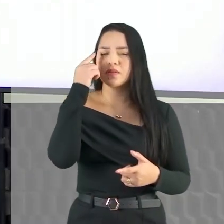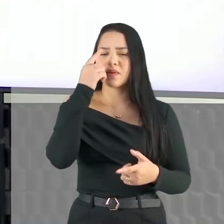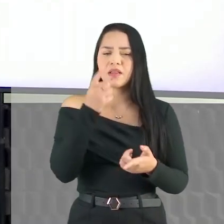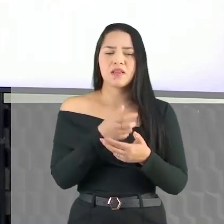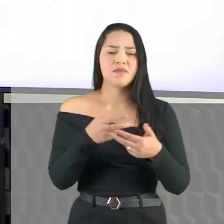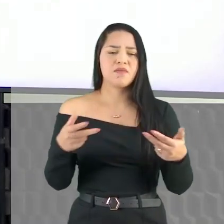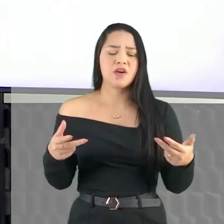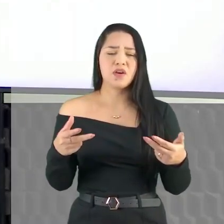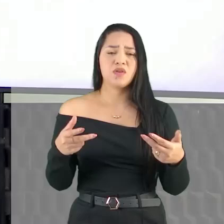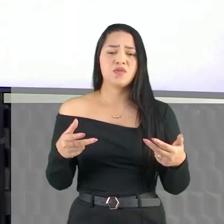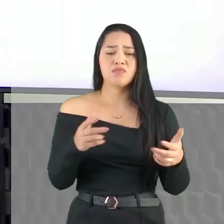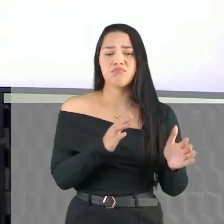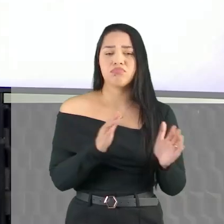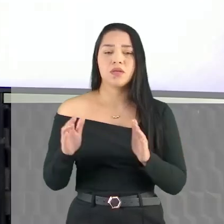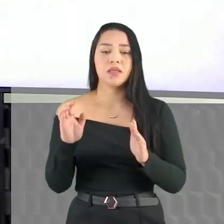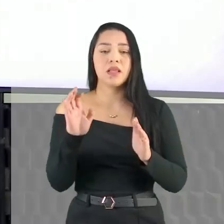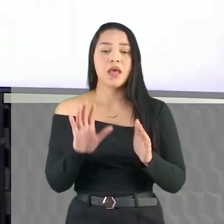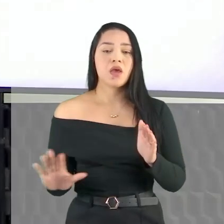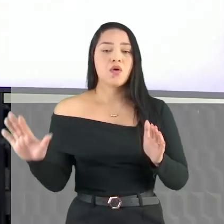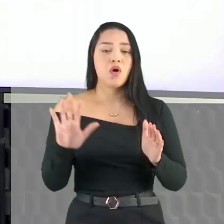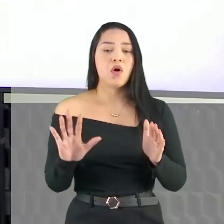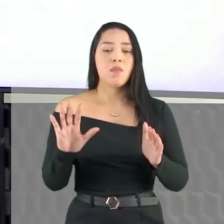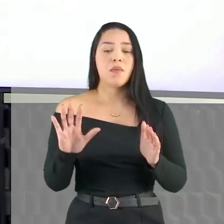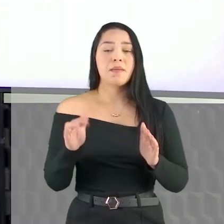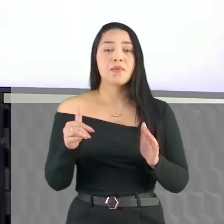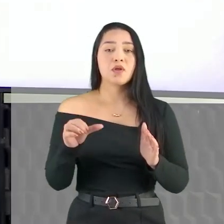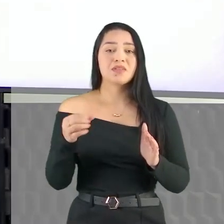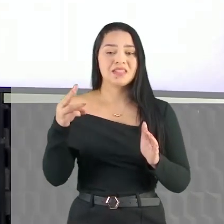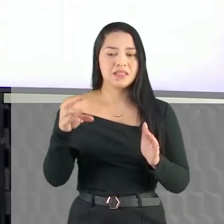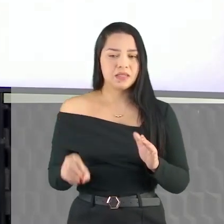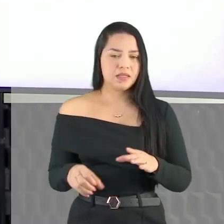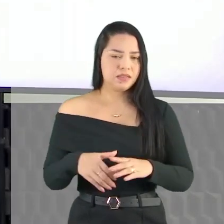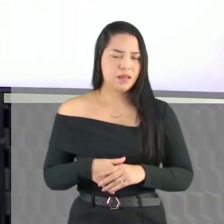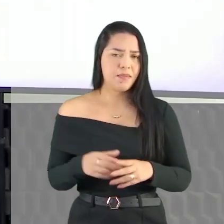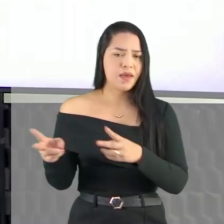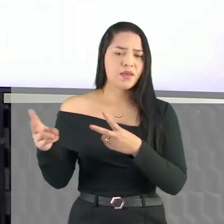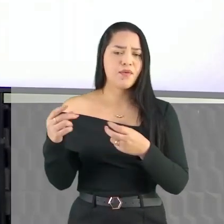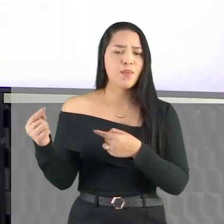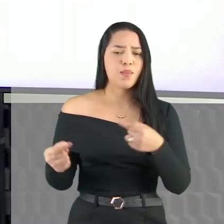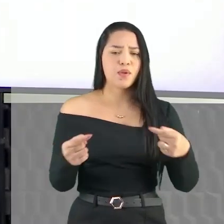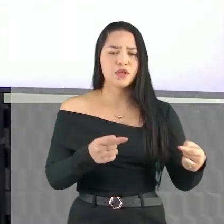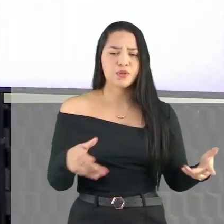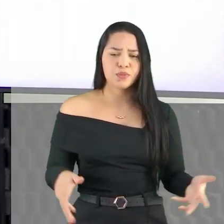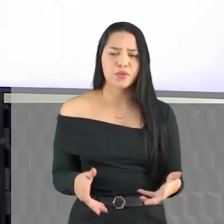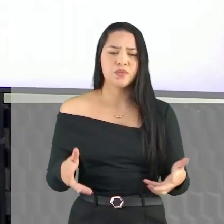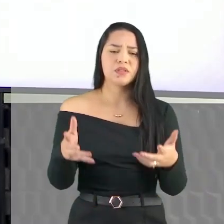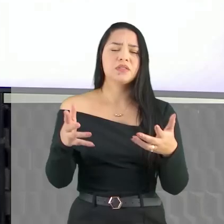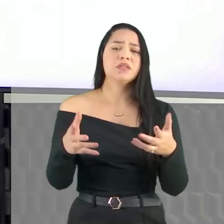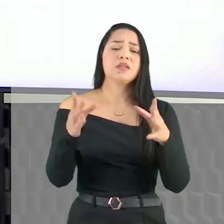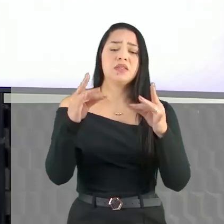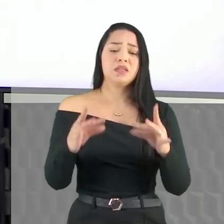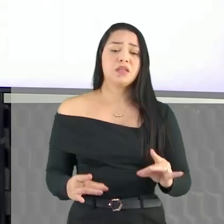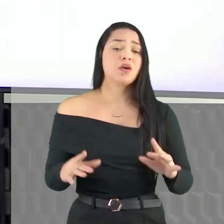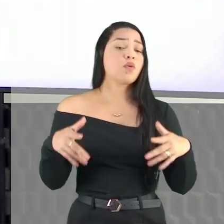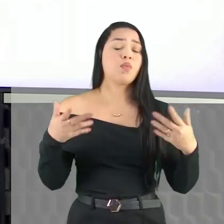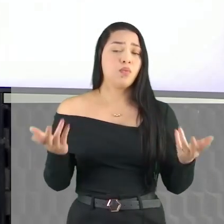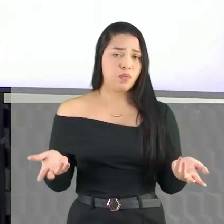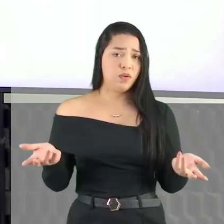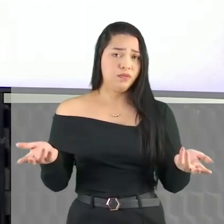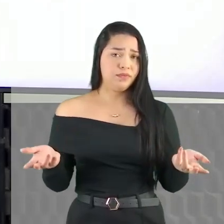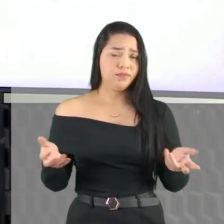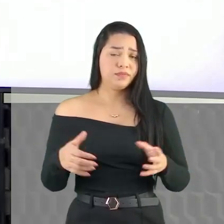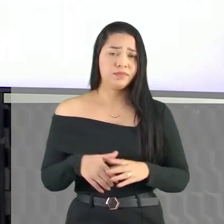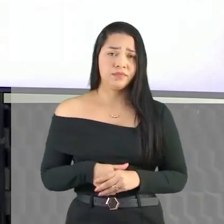disputas em curso na Europa na década de 1930. A perspectiva política comum que promoveu a mobilização descrita